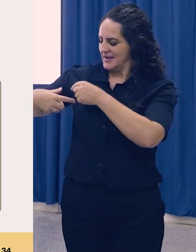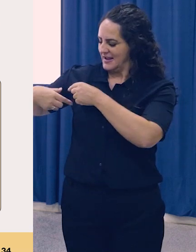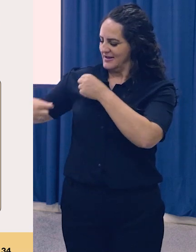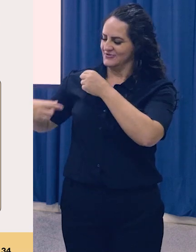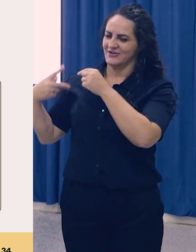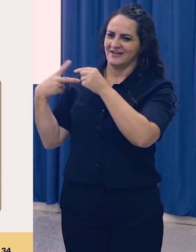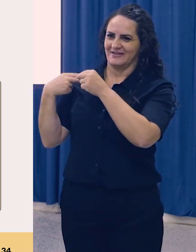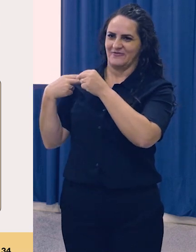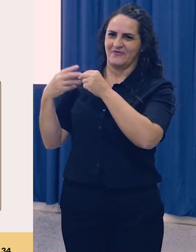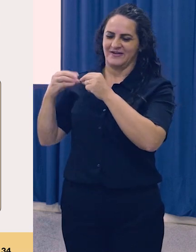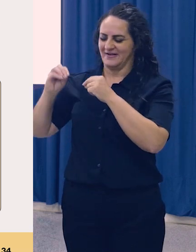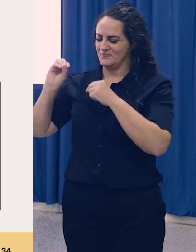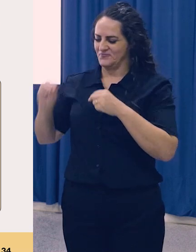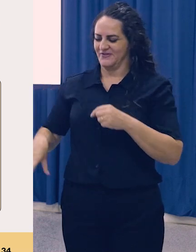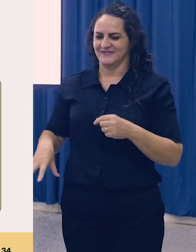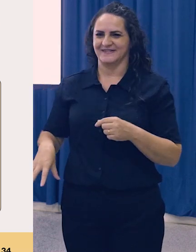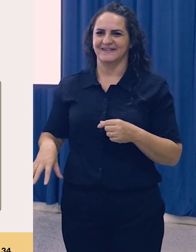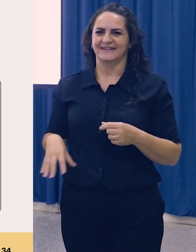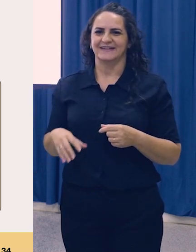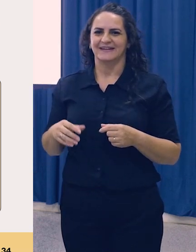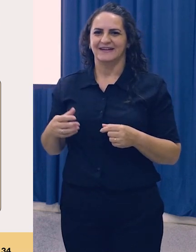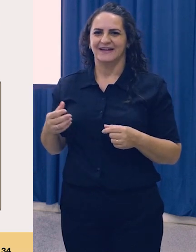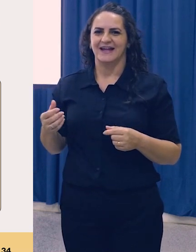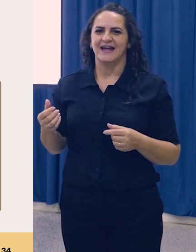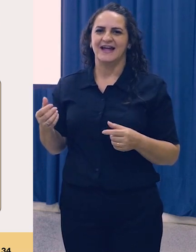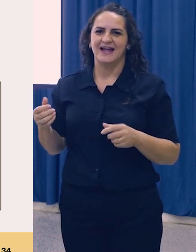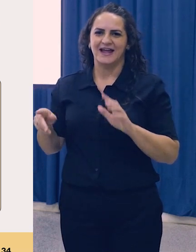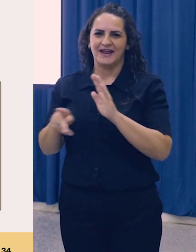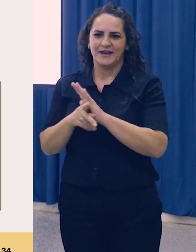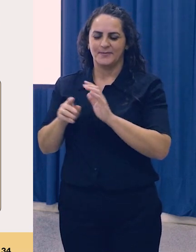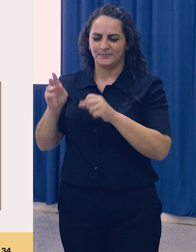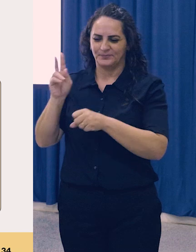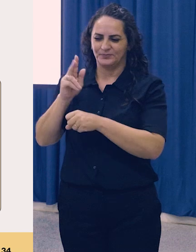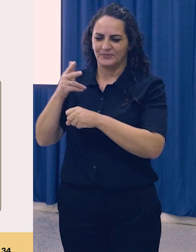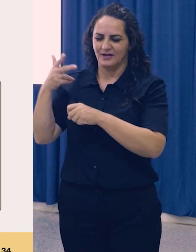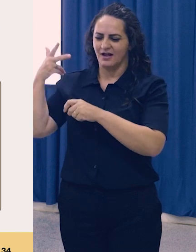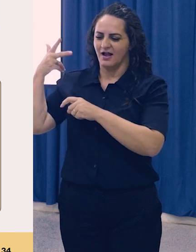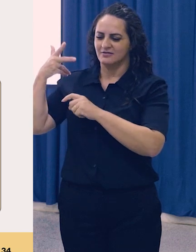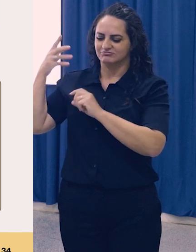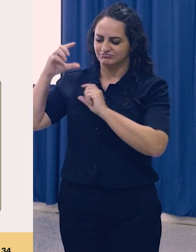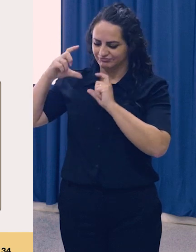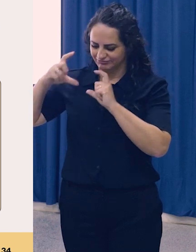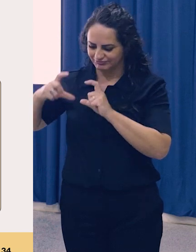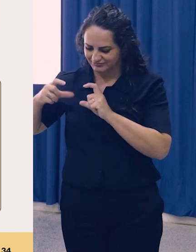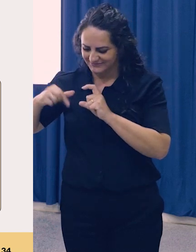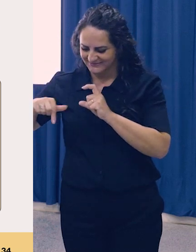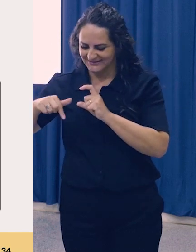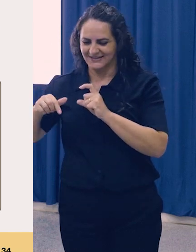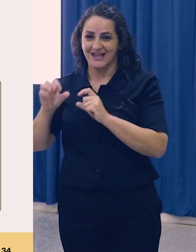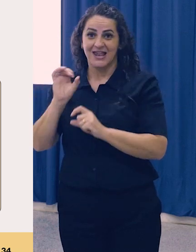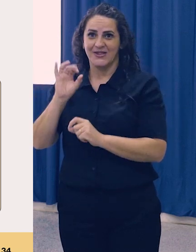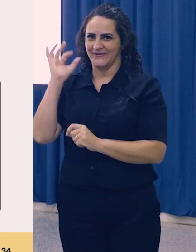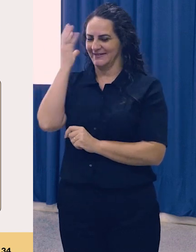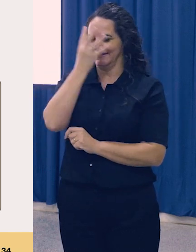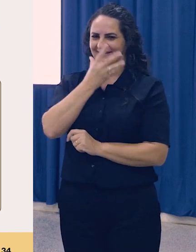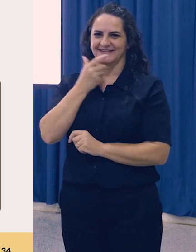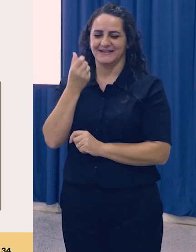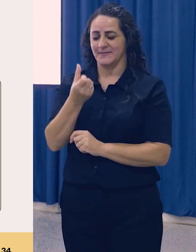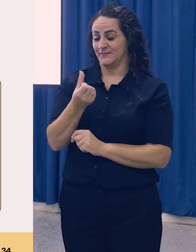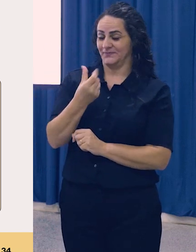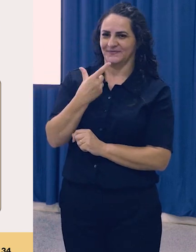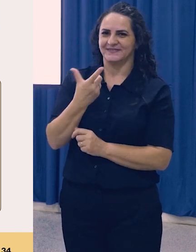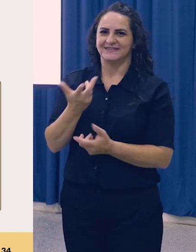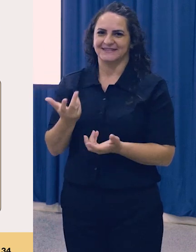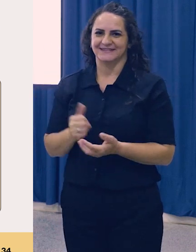a etiqueta e joga a etiqueta no chão, e a câmera vai lá e foca na etiqueta. Só Lindezas, aparece a logo. Então, assim, é uma piada para isso,